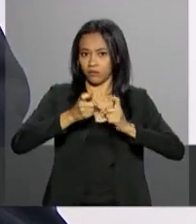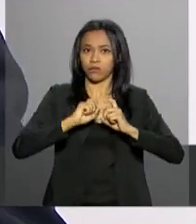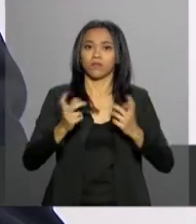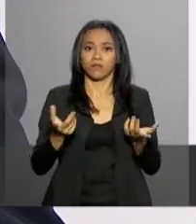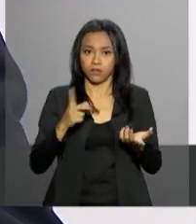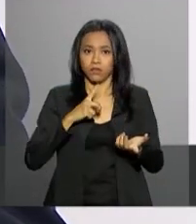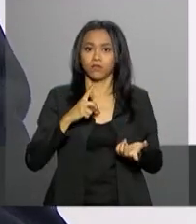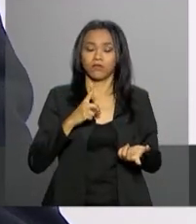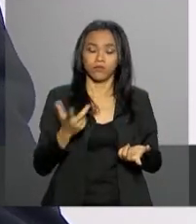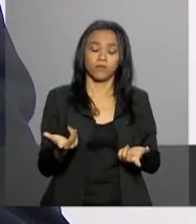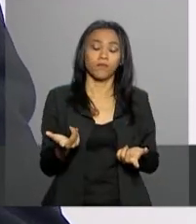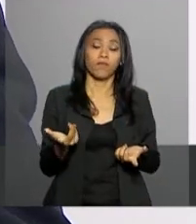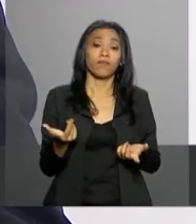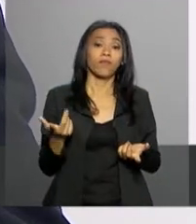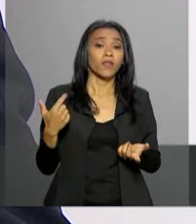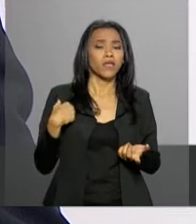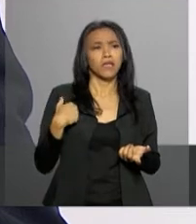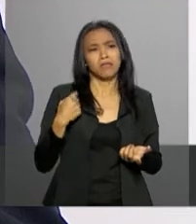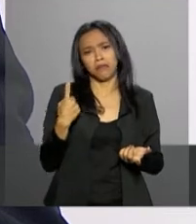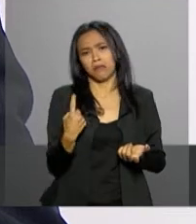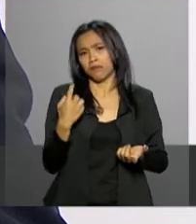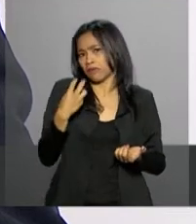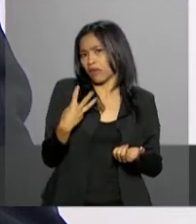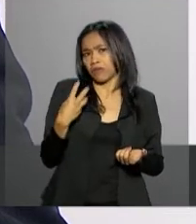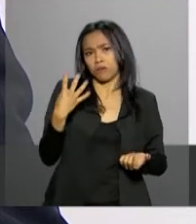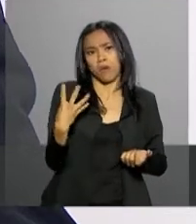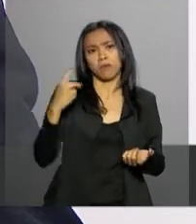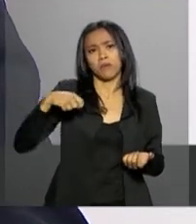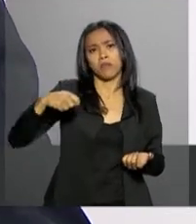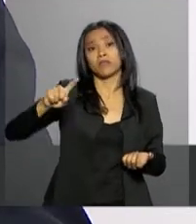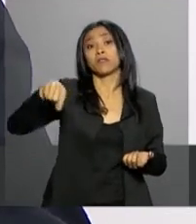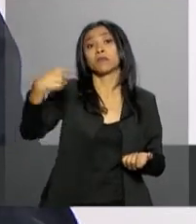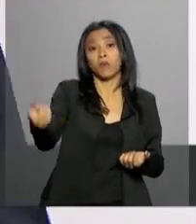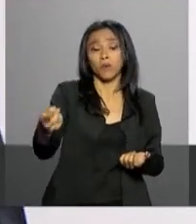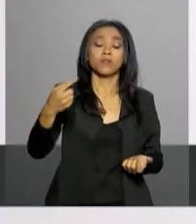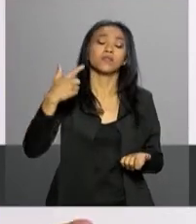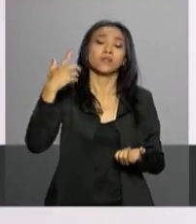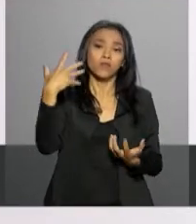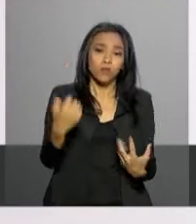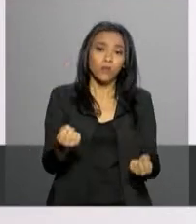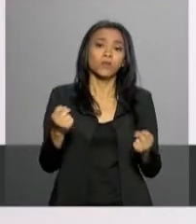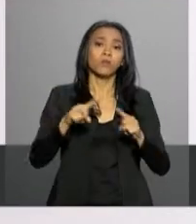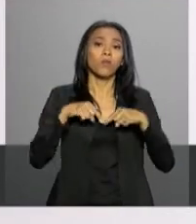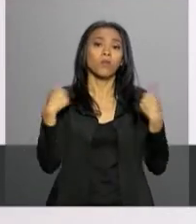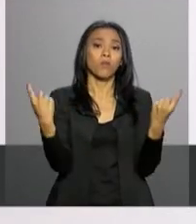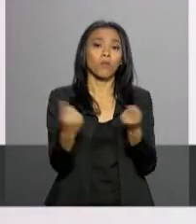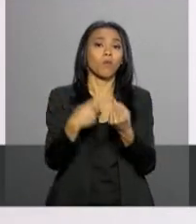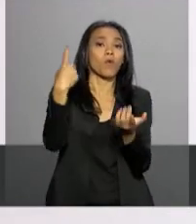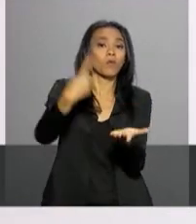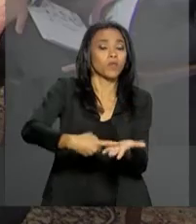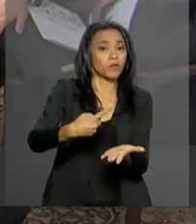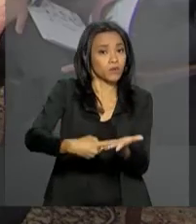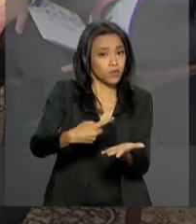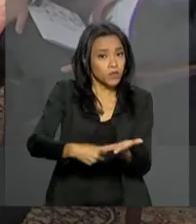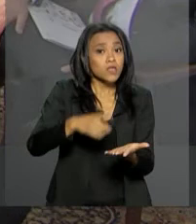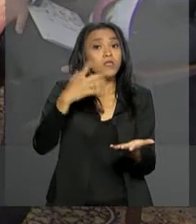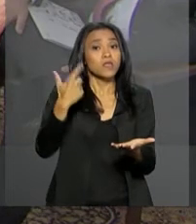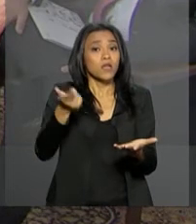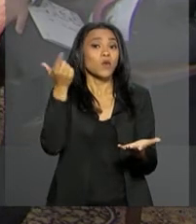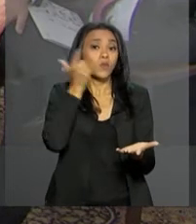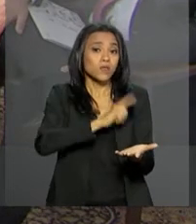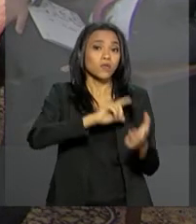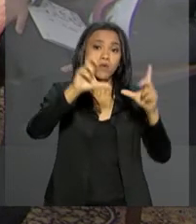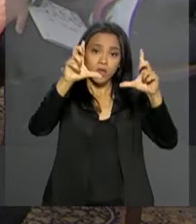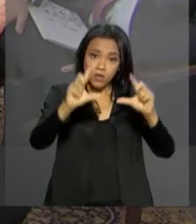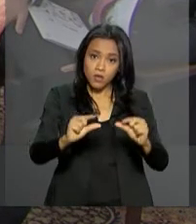tinham e logo três quatro meses depois reunir os governadores fizemos a repactuação da dívida dos estados é de molde